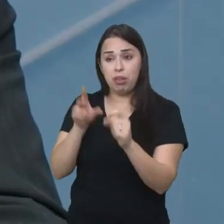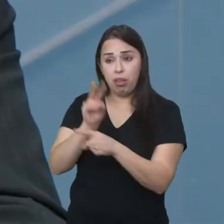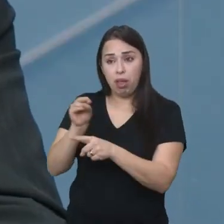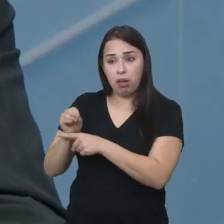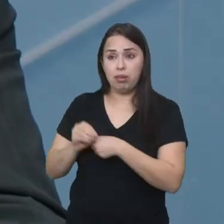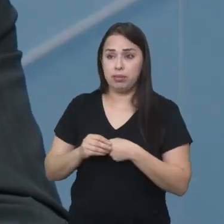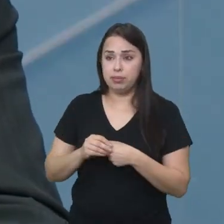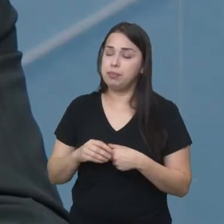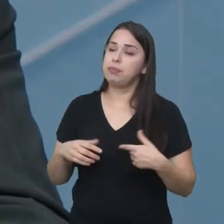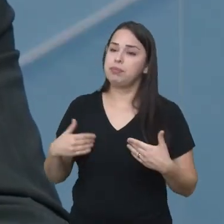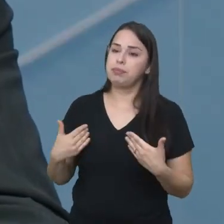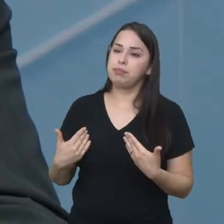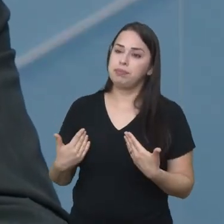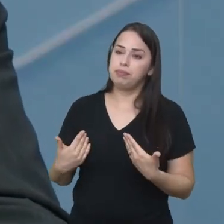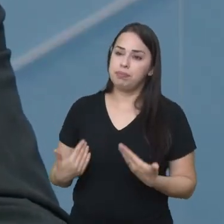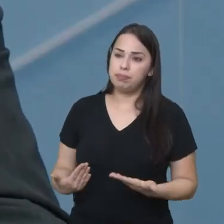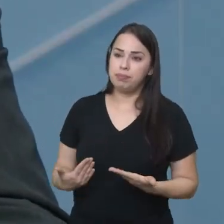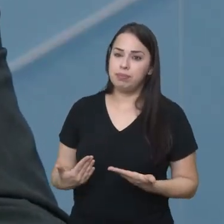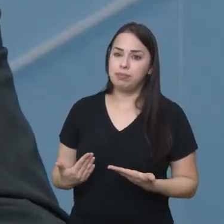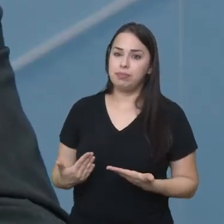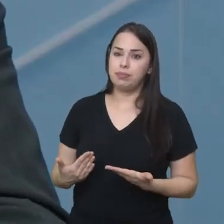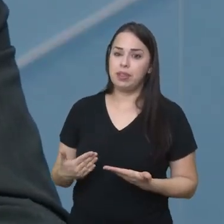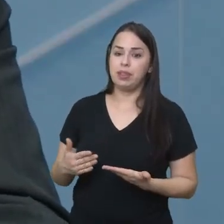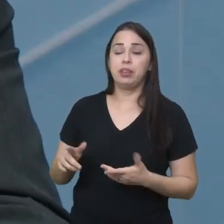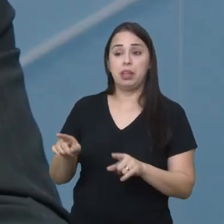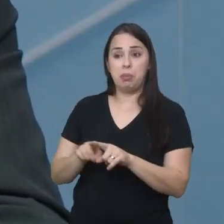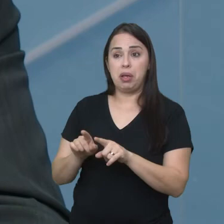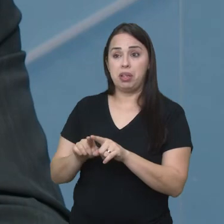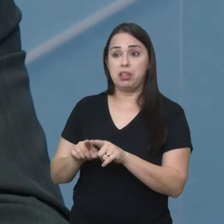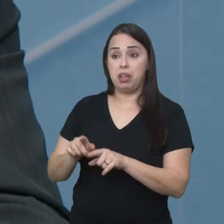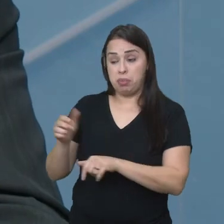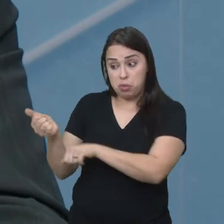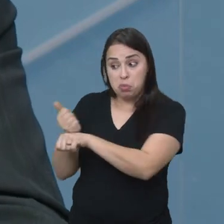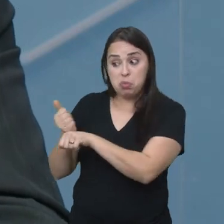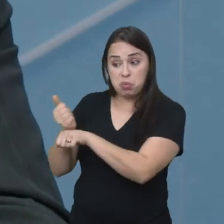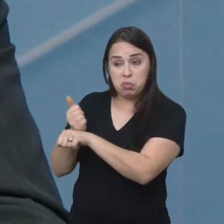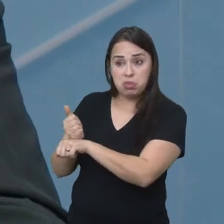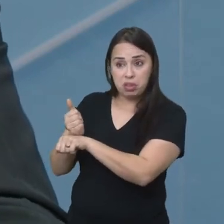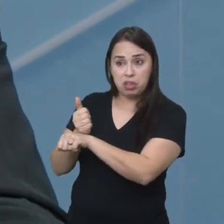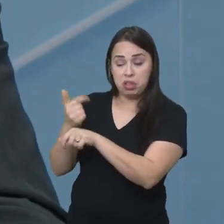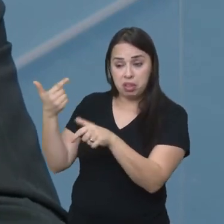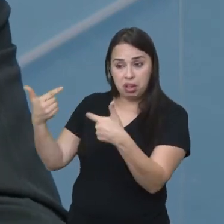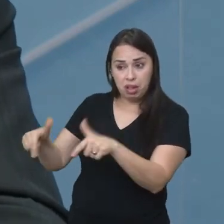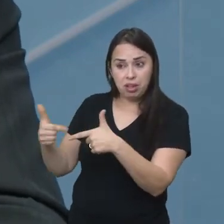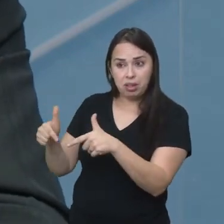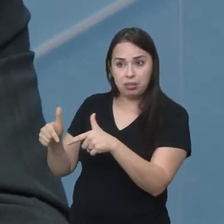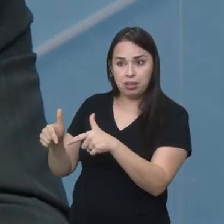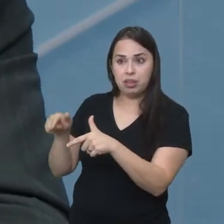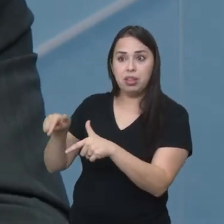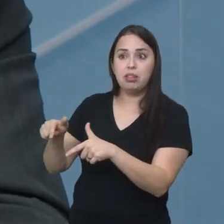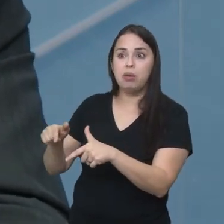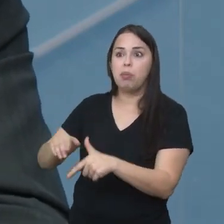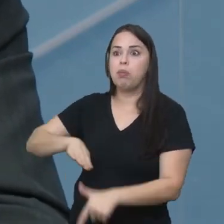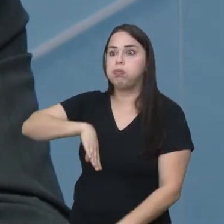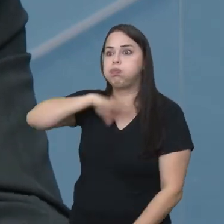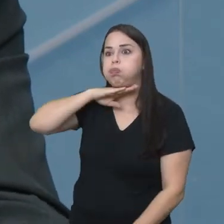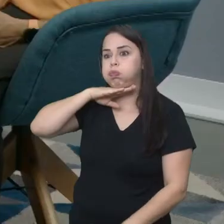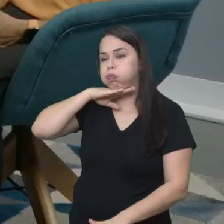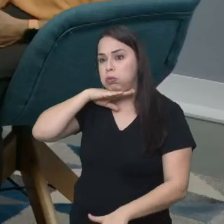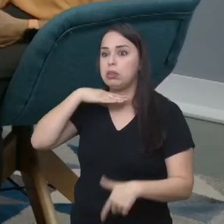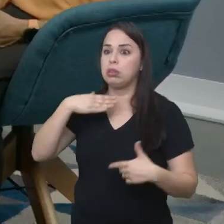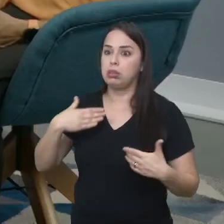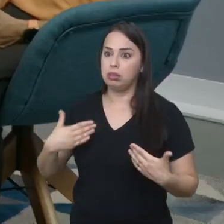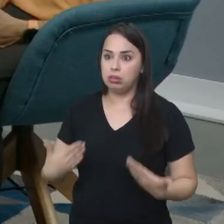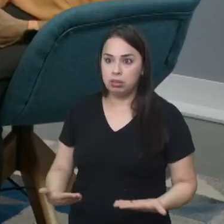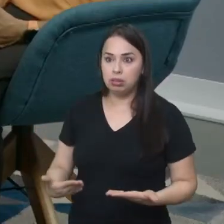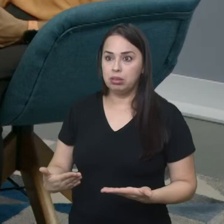os bravos conselheiros que atuam no nosso município, por vezes ficam assoberbados, né? Eles não conseguem dar a destinação. Às vezes